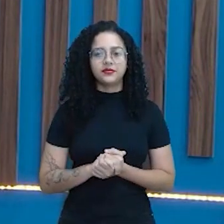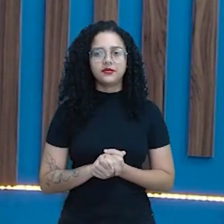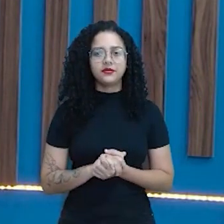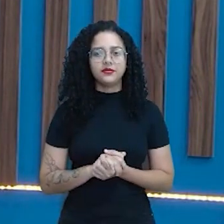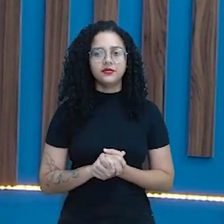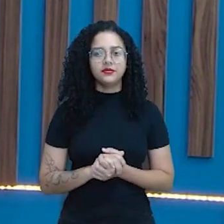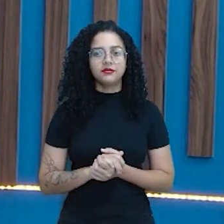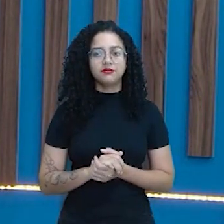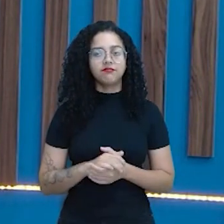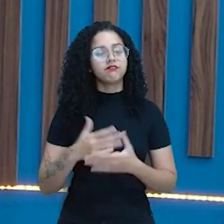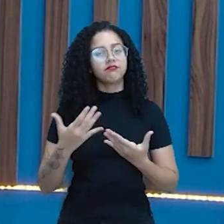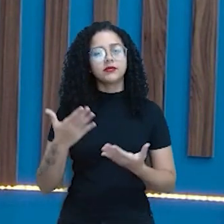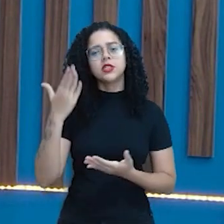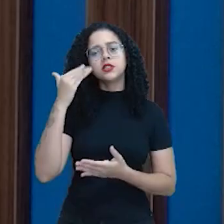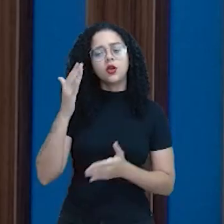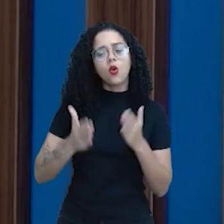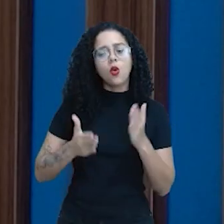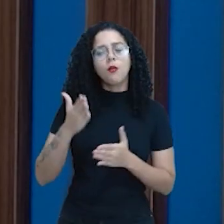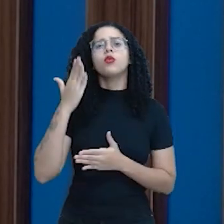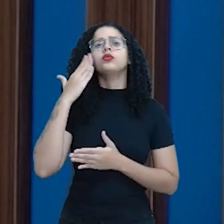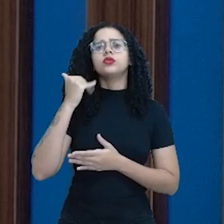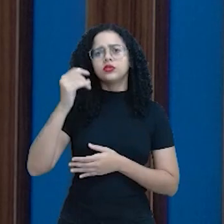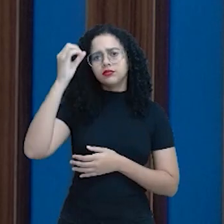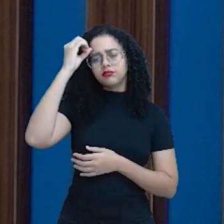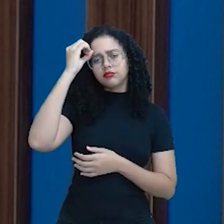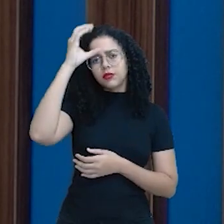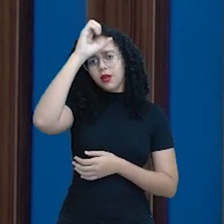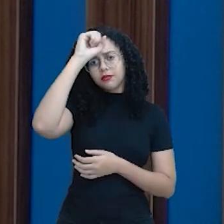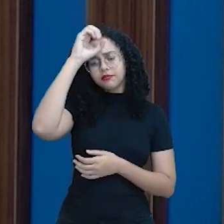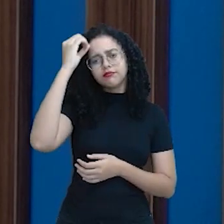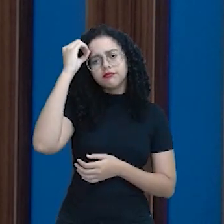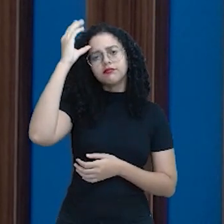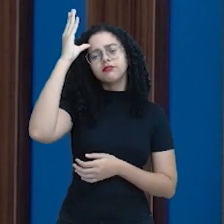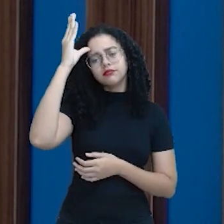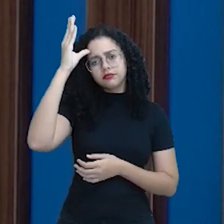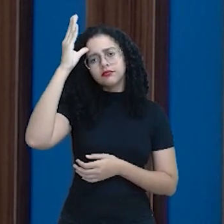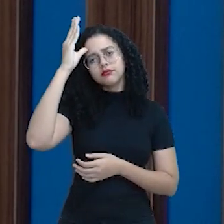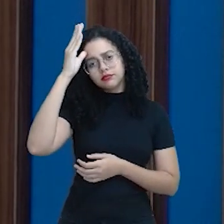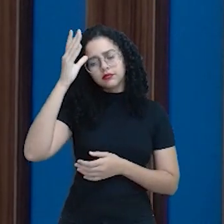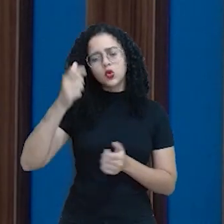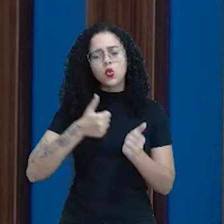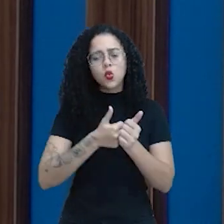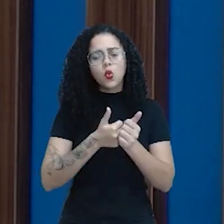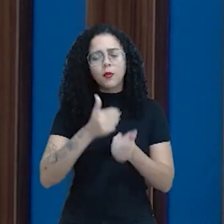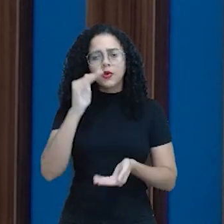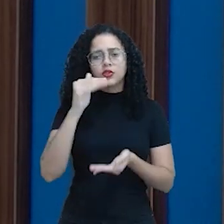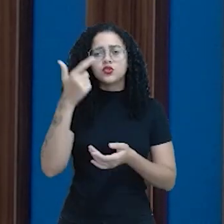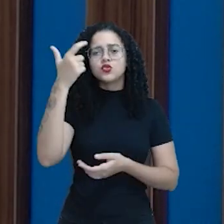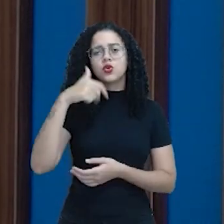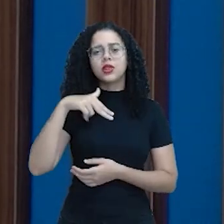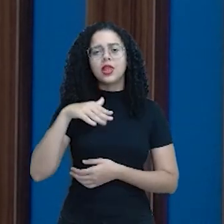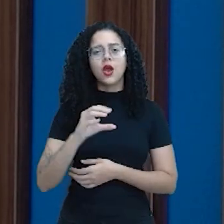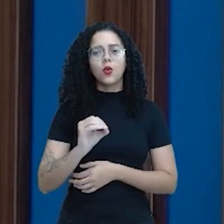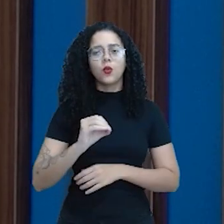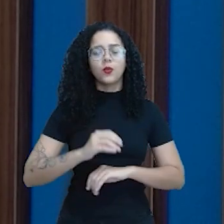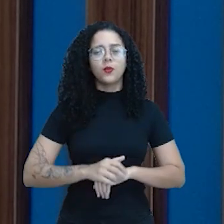Um humanoide sabido, um robô sensacional, um pequeno companheiro, eu sou o Nau Pessoal.